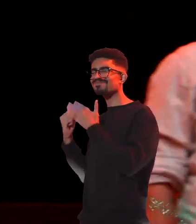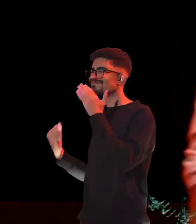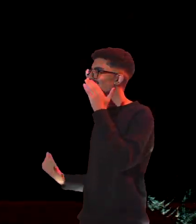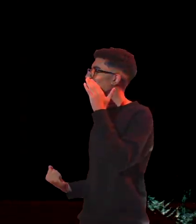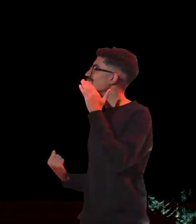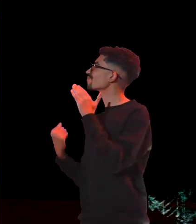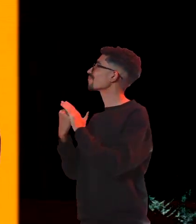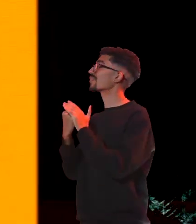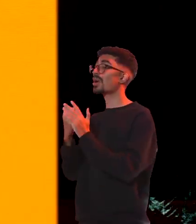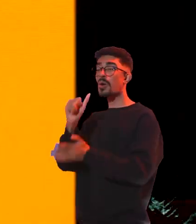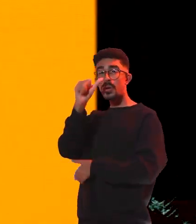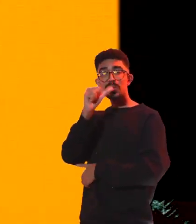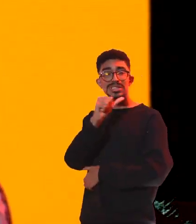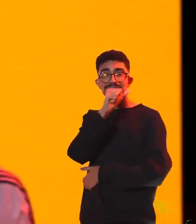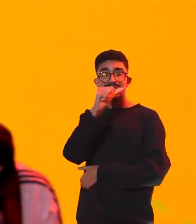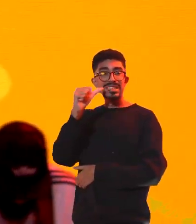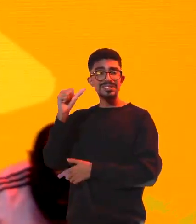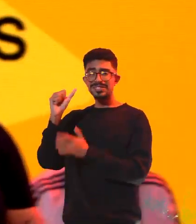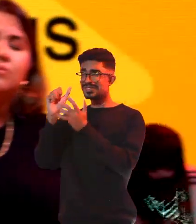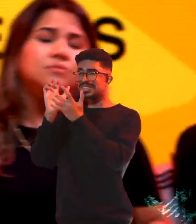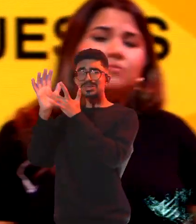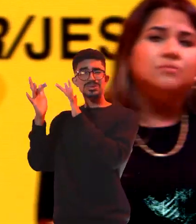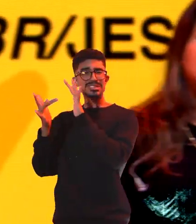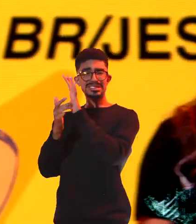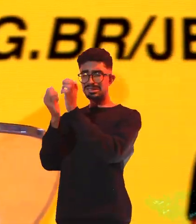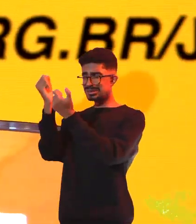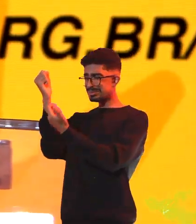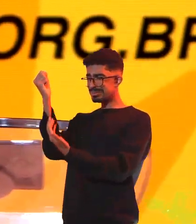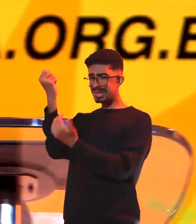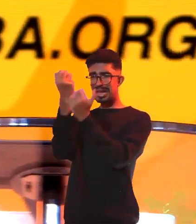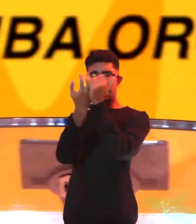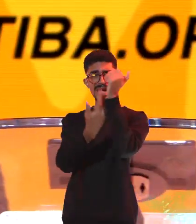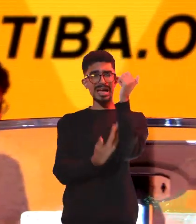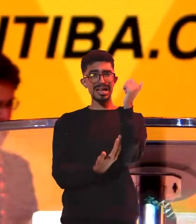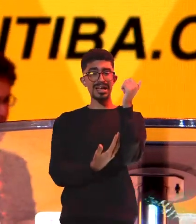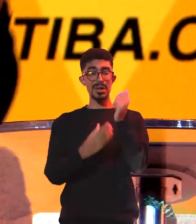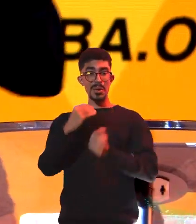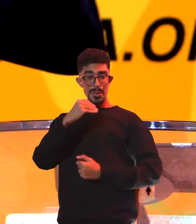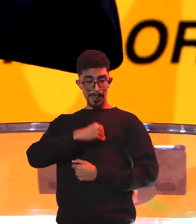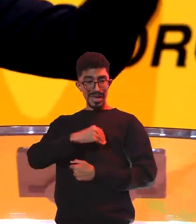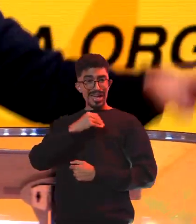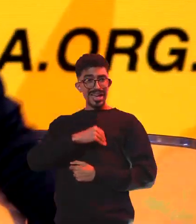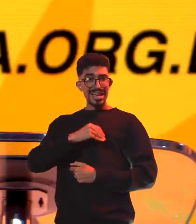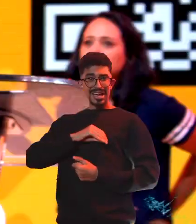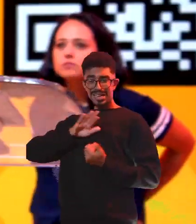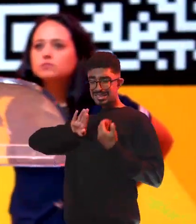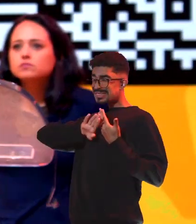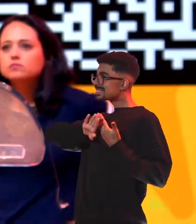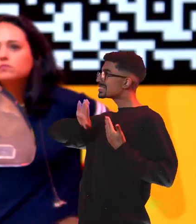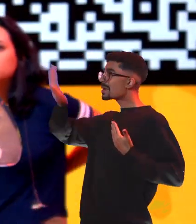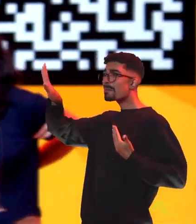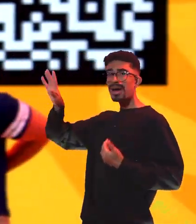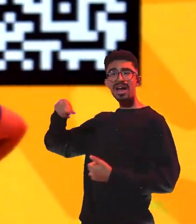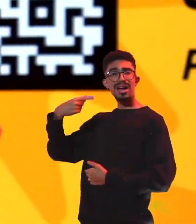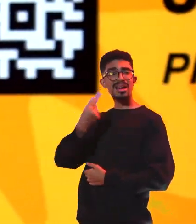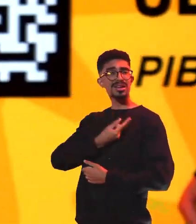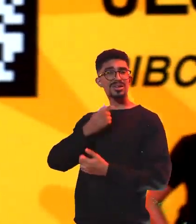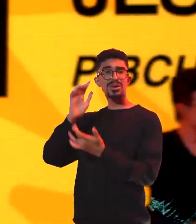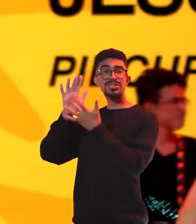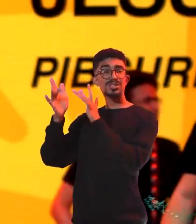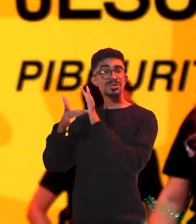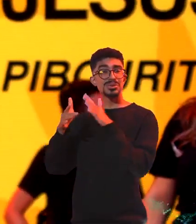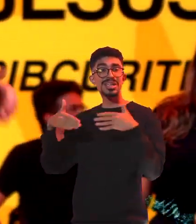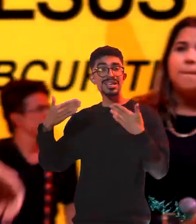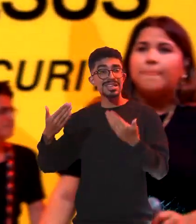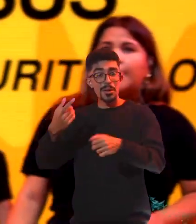conseguimos nos salvar. Os nossos pecados fazem separação entre nós e o Senhor. E Jesus, quando morreu naquela cruz, Ele estava morrendo no